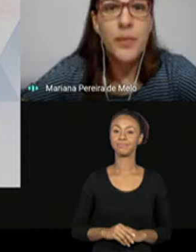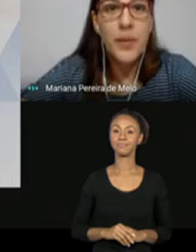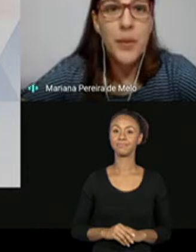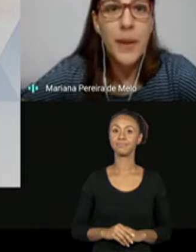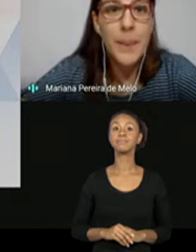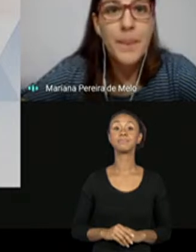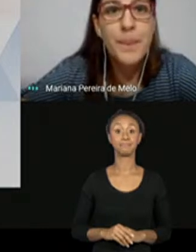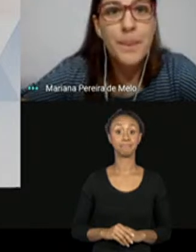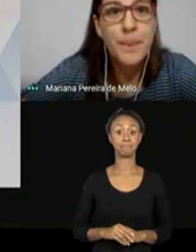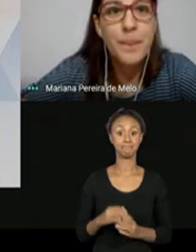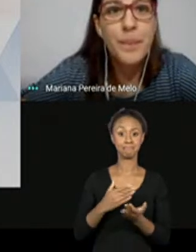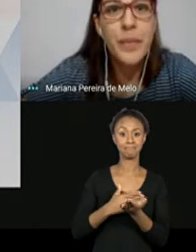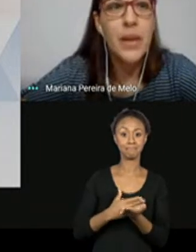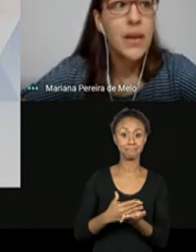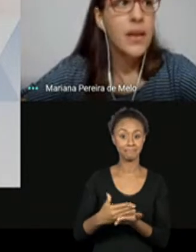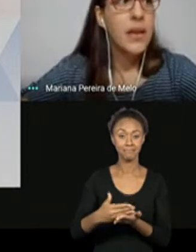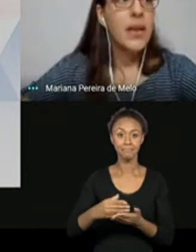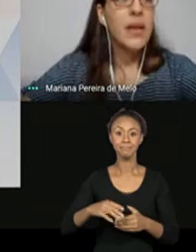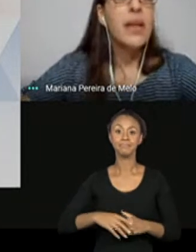Vamos lá.